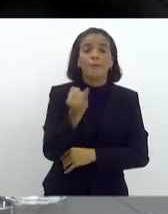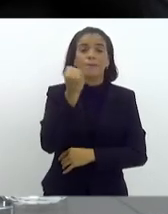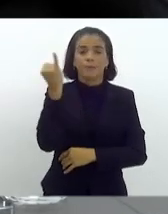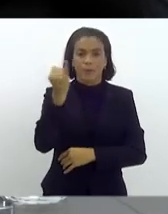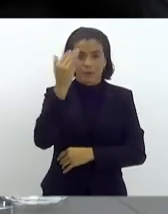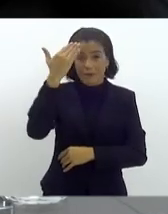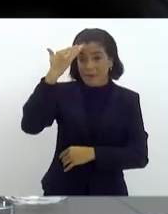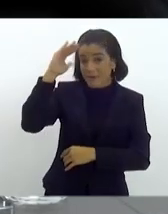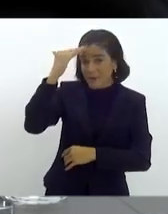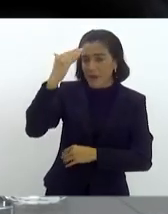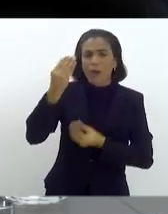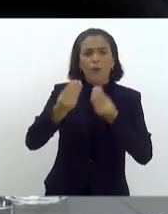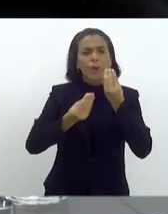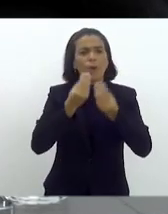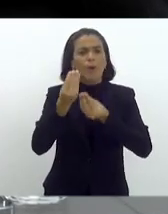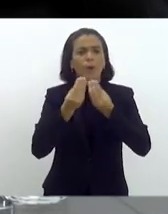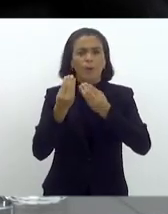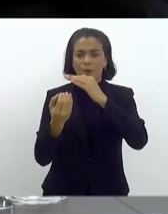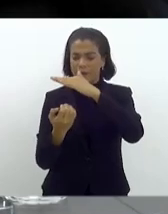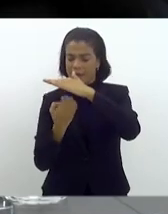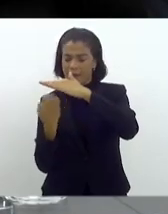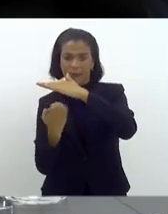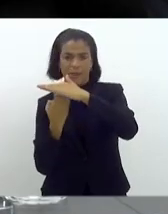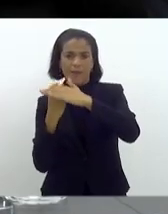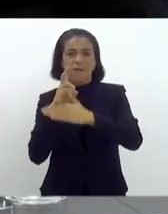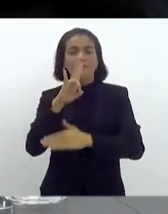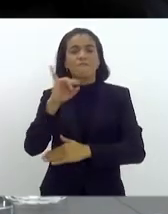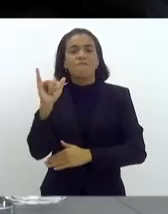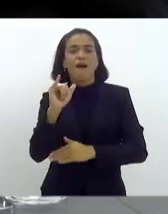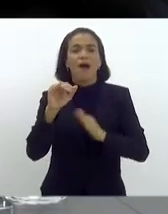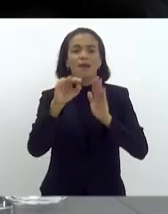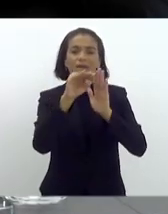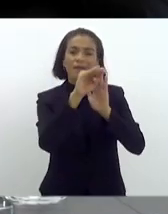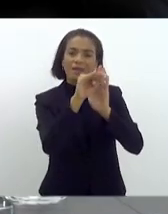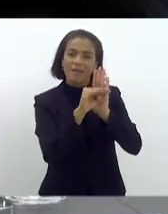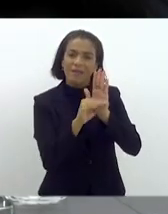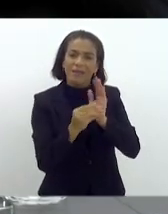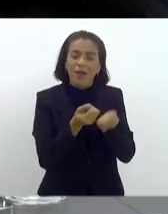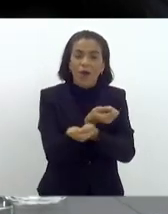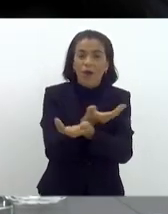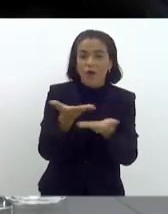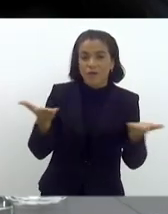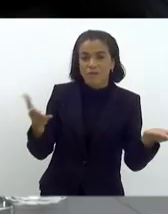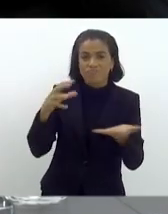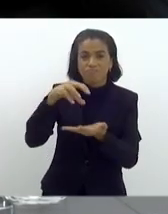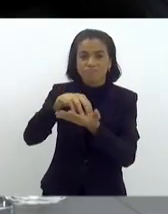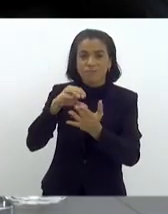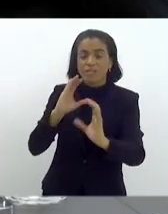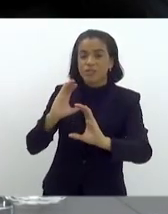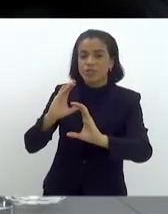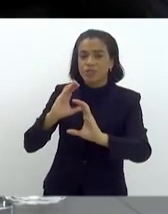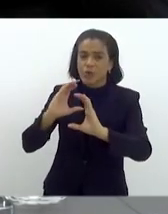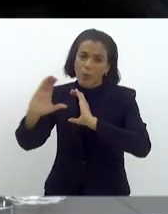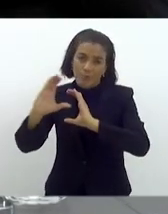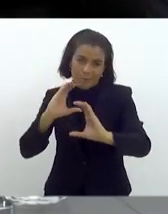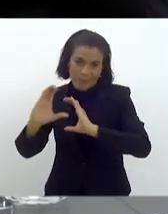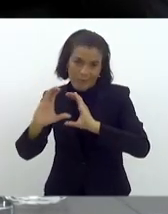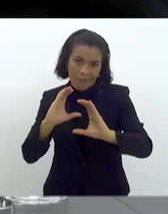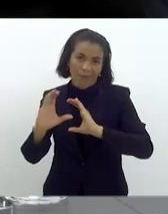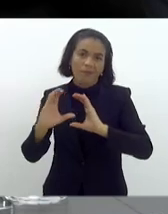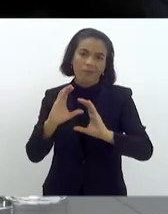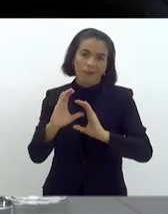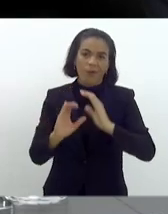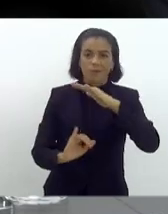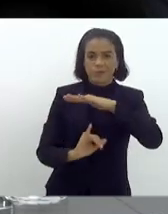também entender como que aquela empresa vai estabelecer canais de diálogos com os órgãos de segurança pública ou seja eles